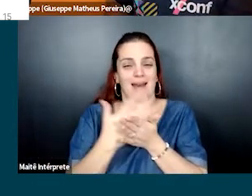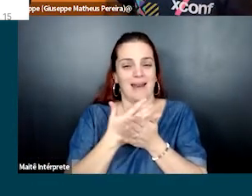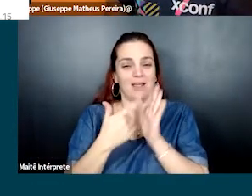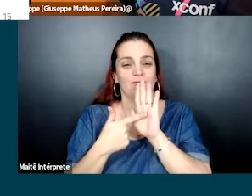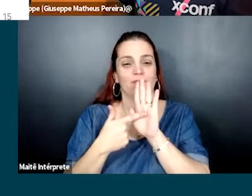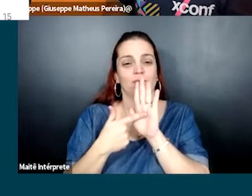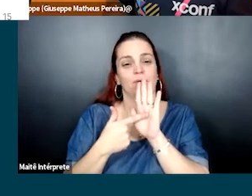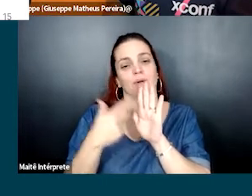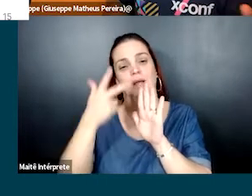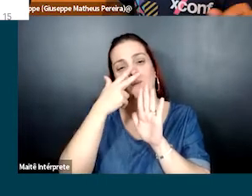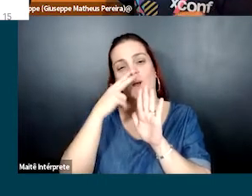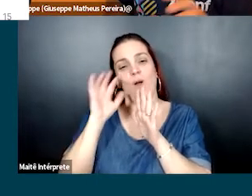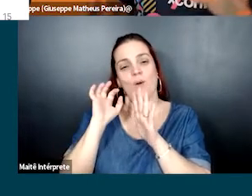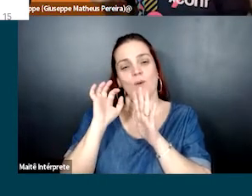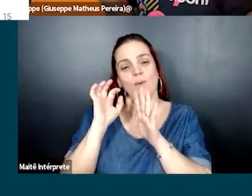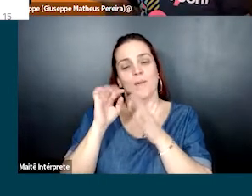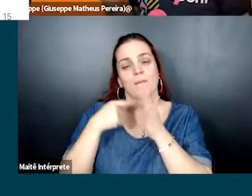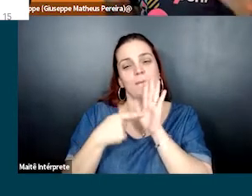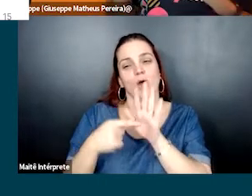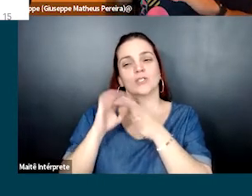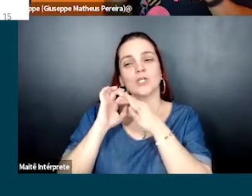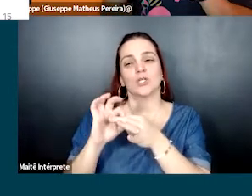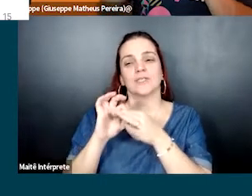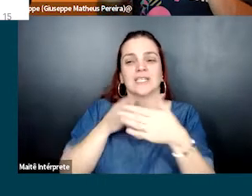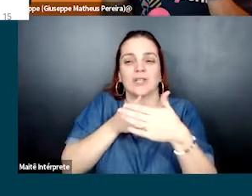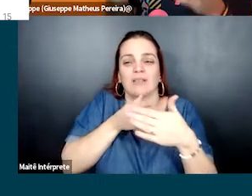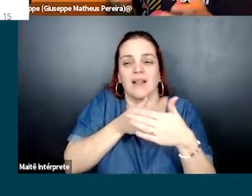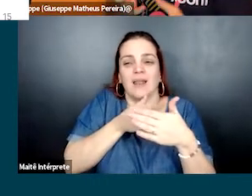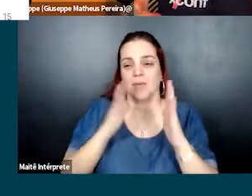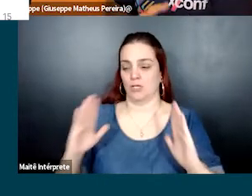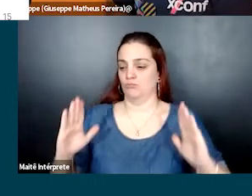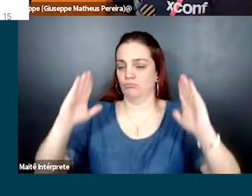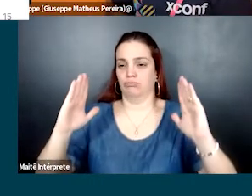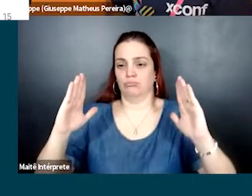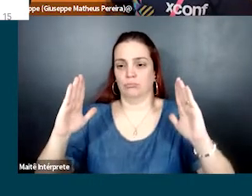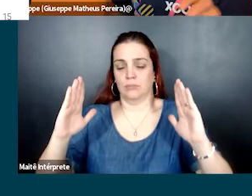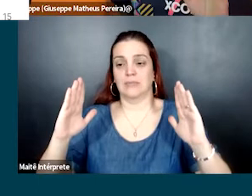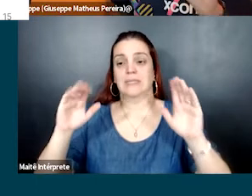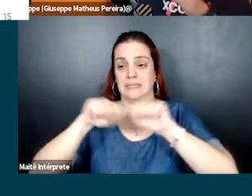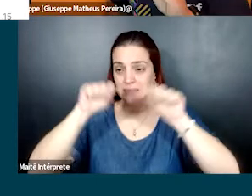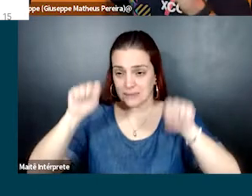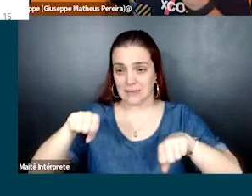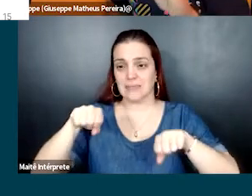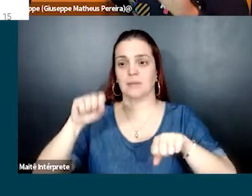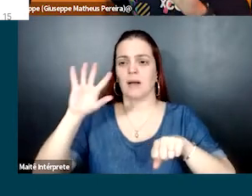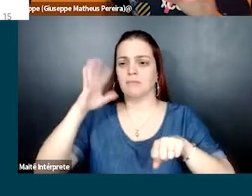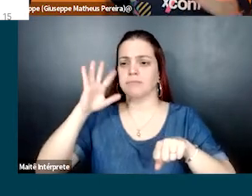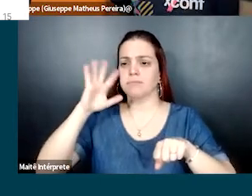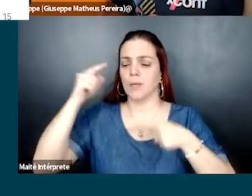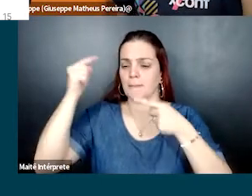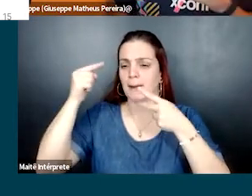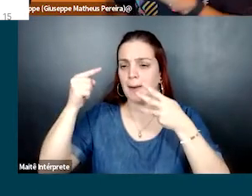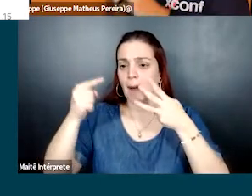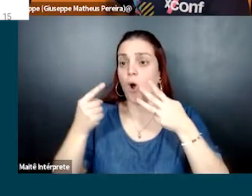no contexto delimitado, que é uma parcela de software ou um recorte de um sistema que resolve os problemas de